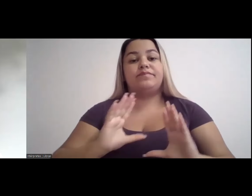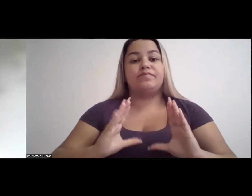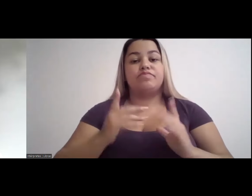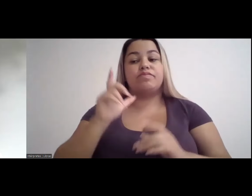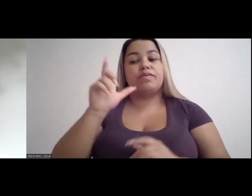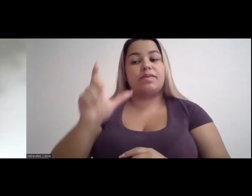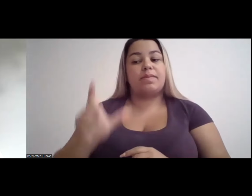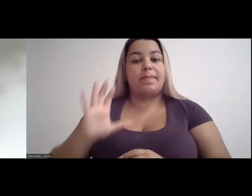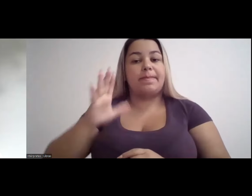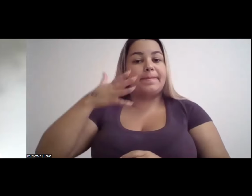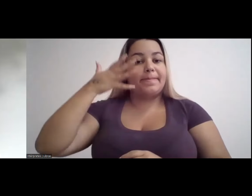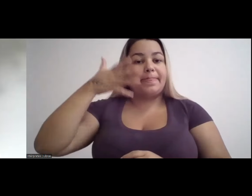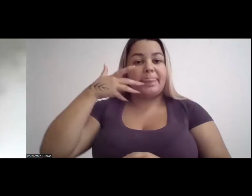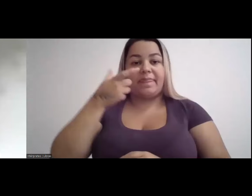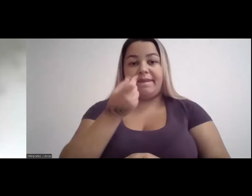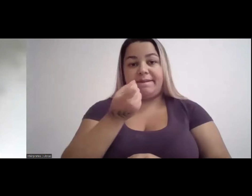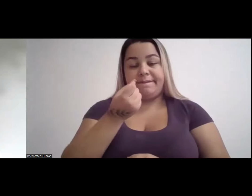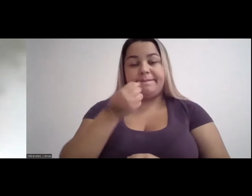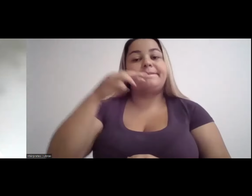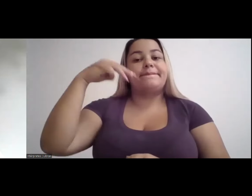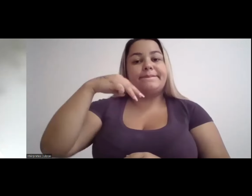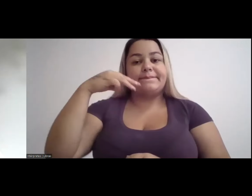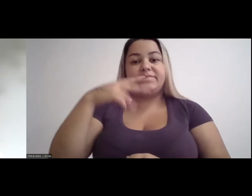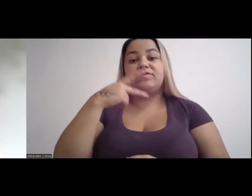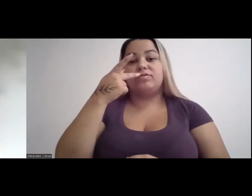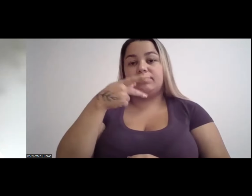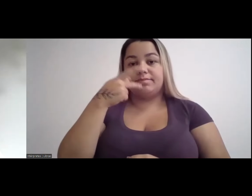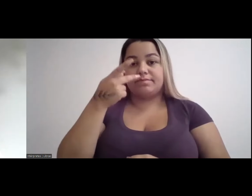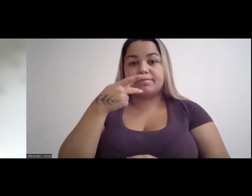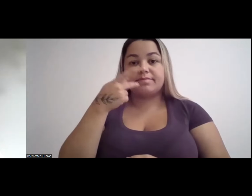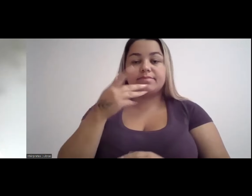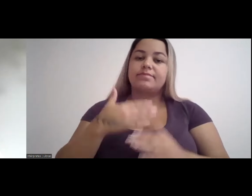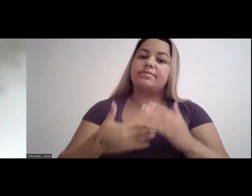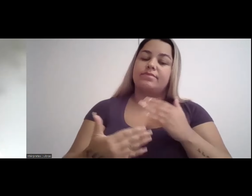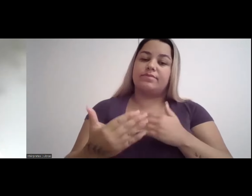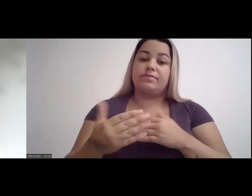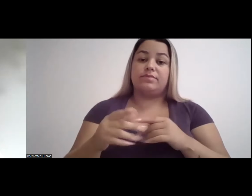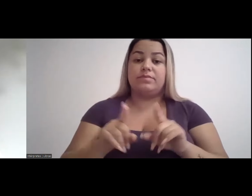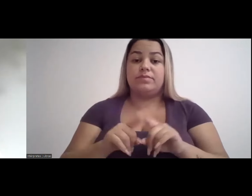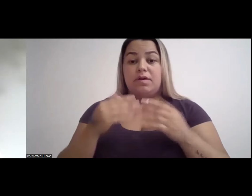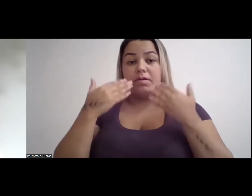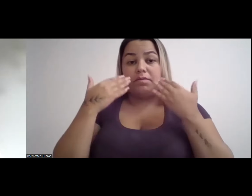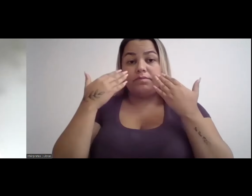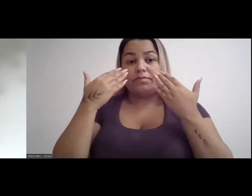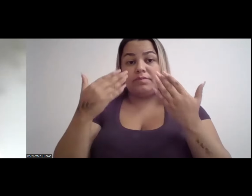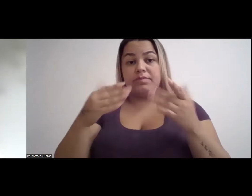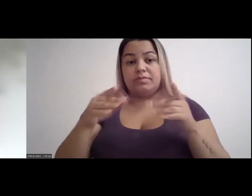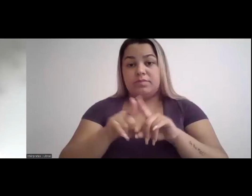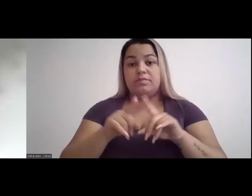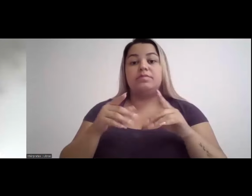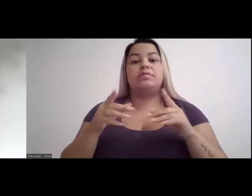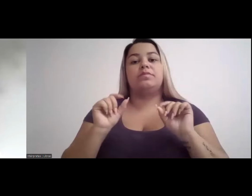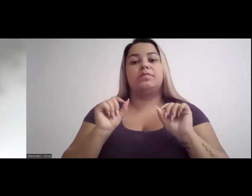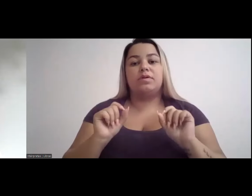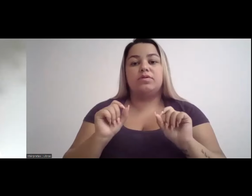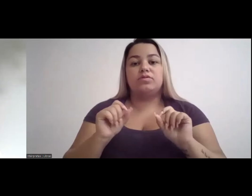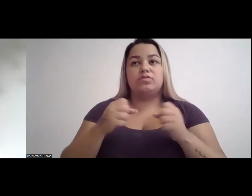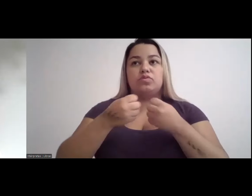palestrantes tem 20 minutos de fala e, ao longo da apresentação delas, vocês podem apresentar no